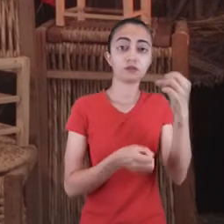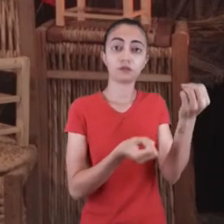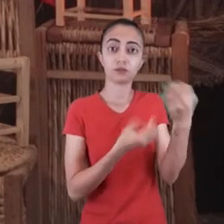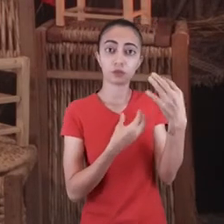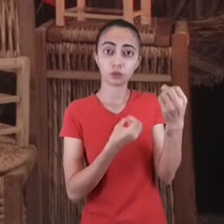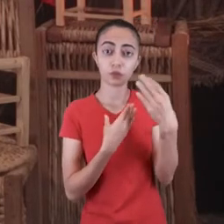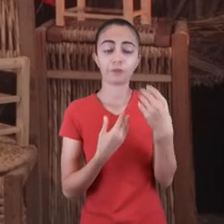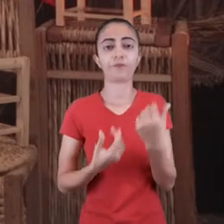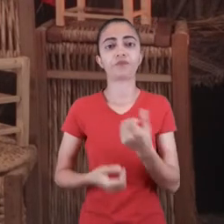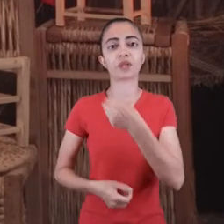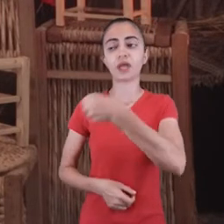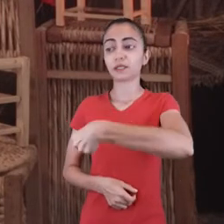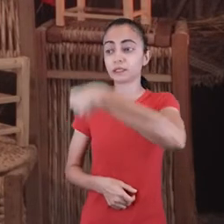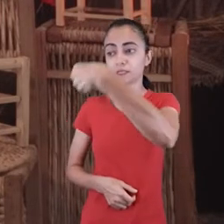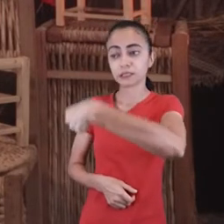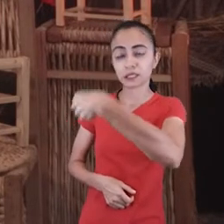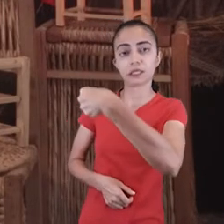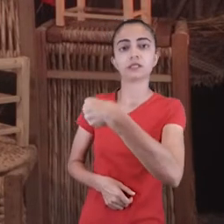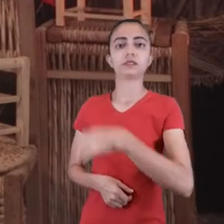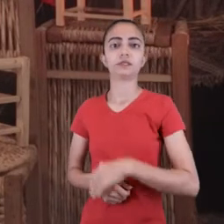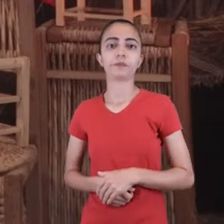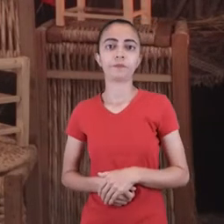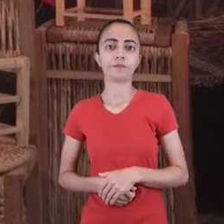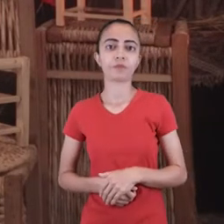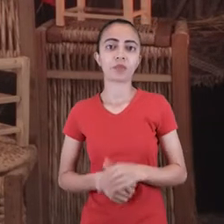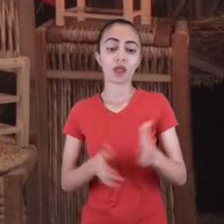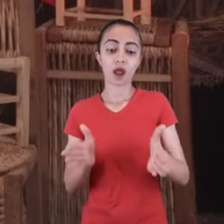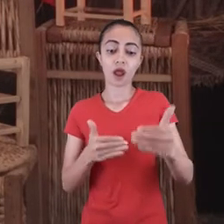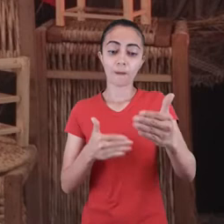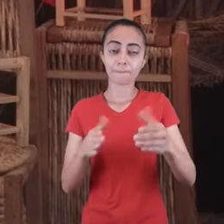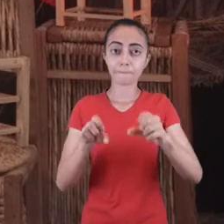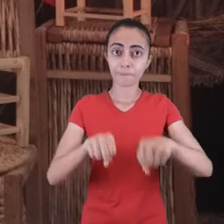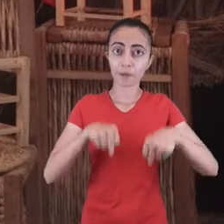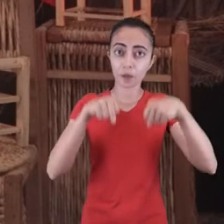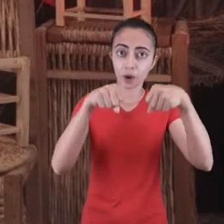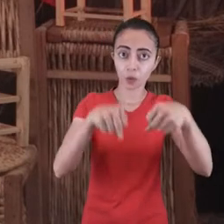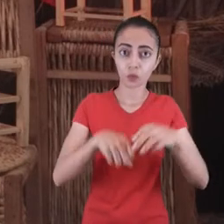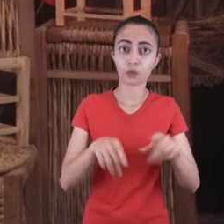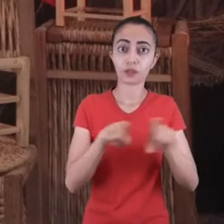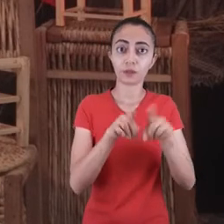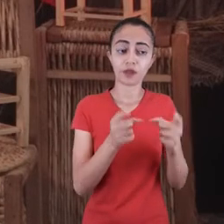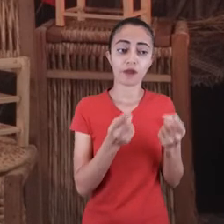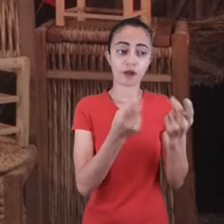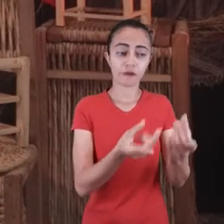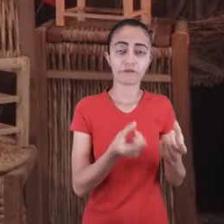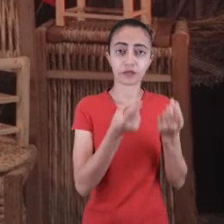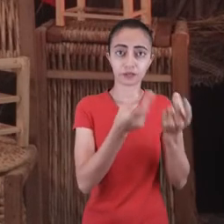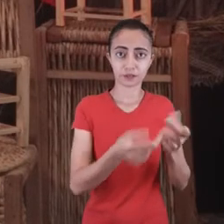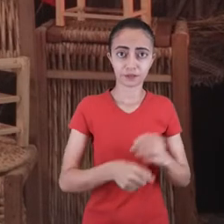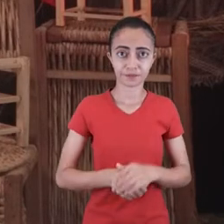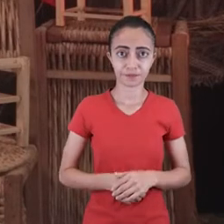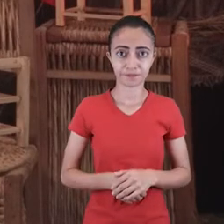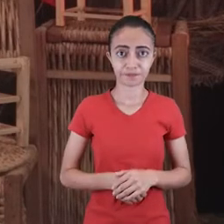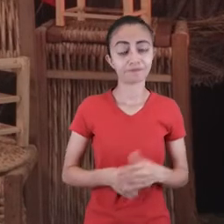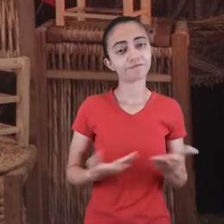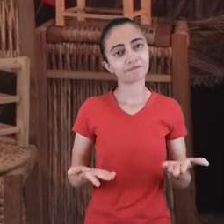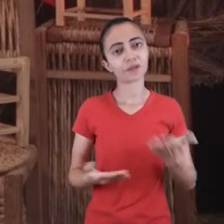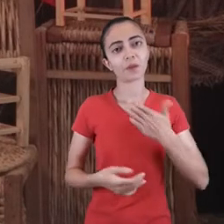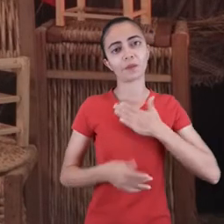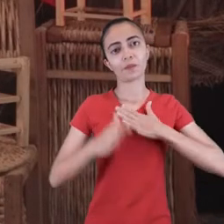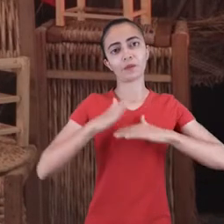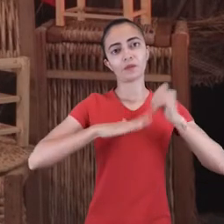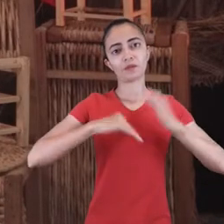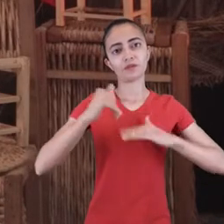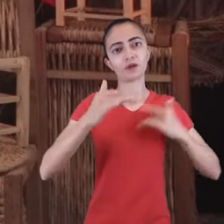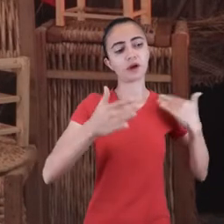fazer cesta, me ensinou a tecer baú e me ensinou a vender, é uma profissão